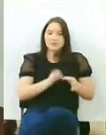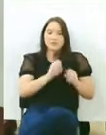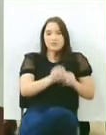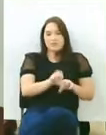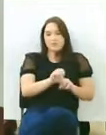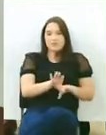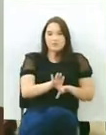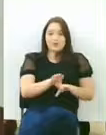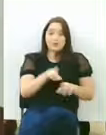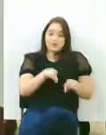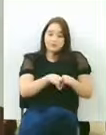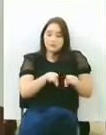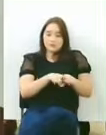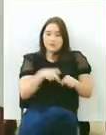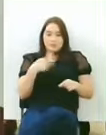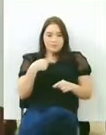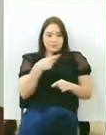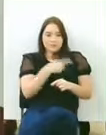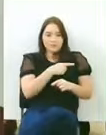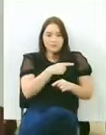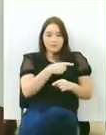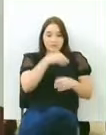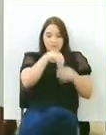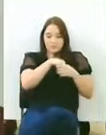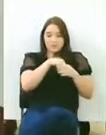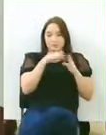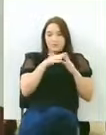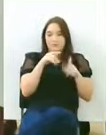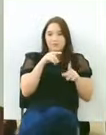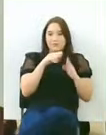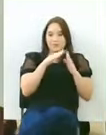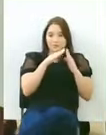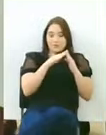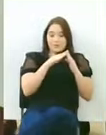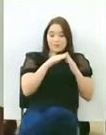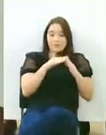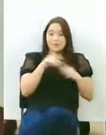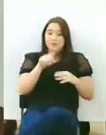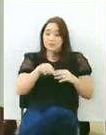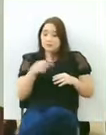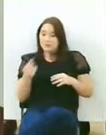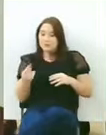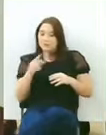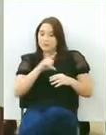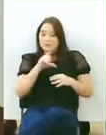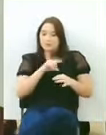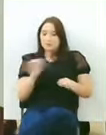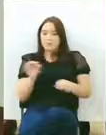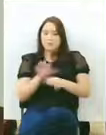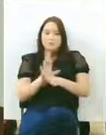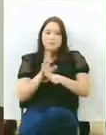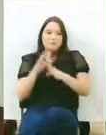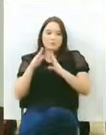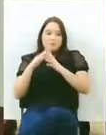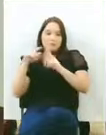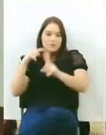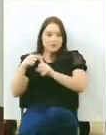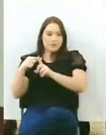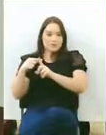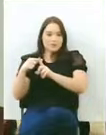ensinar, e eles devem ser pastores primeiro da sua própria casa, para depois serem aptos